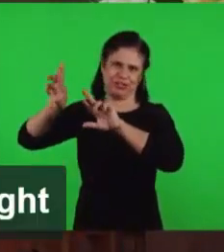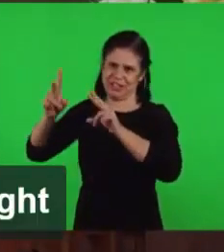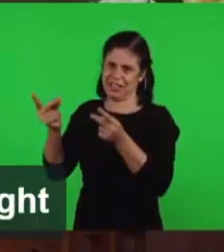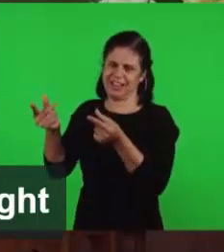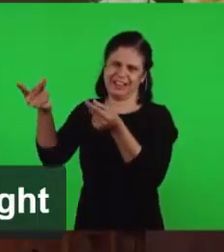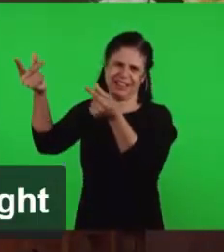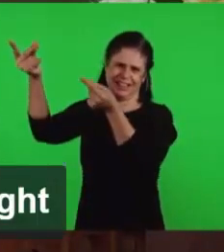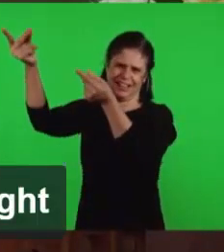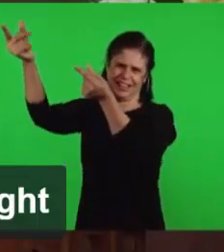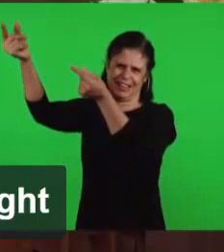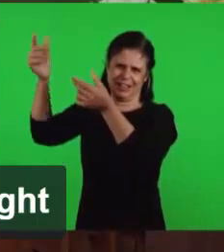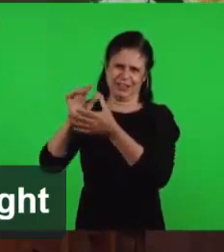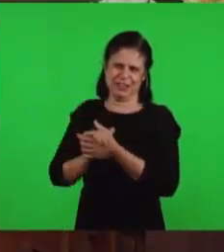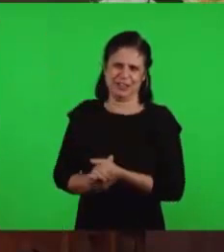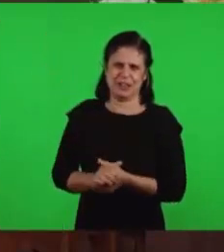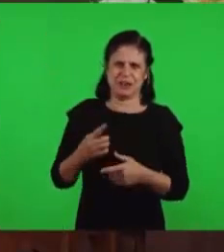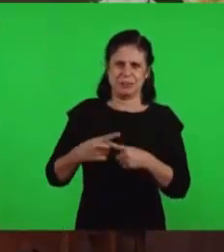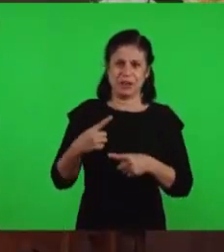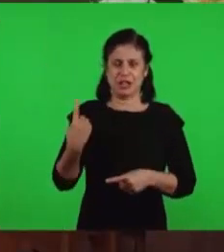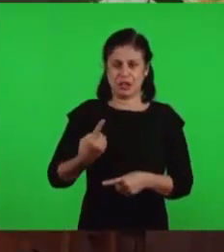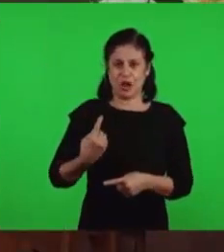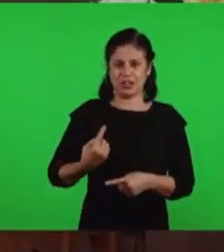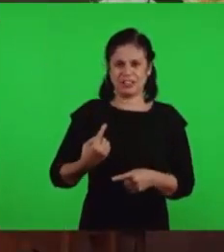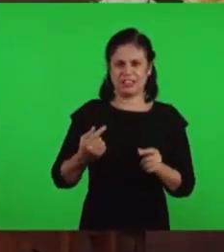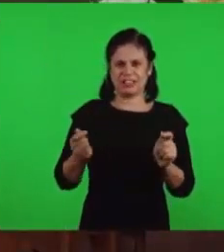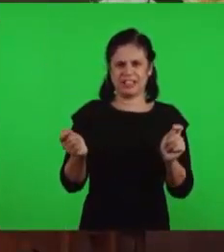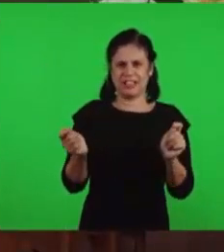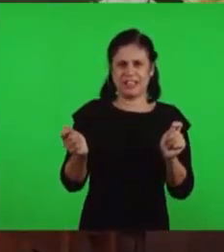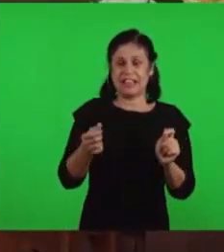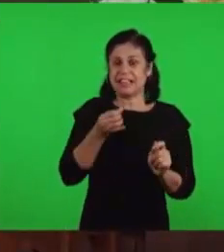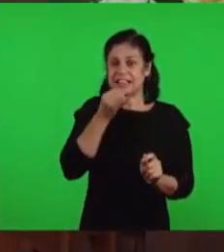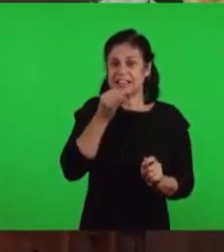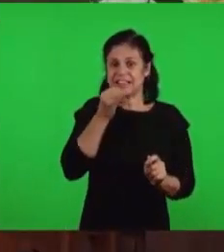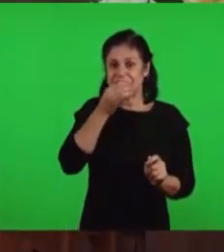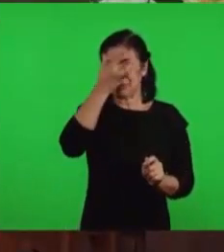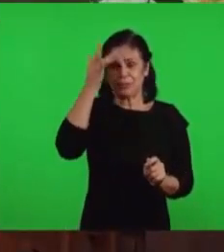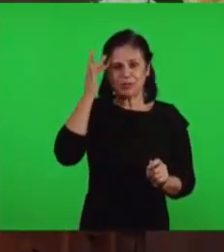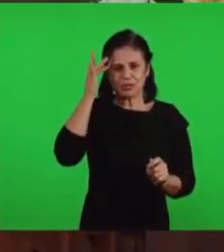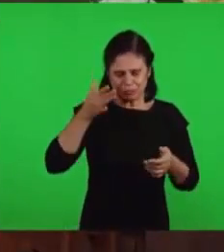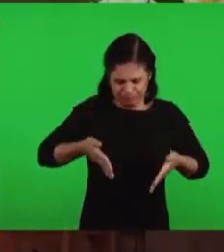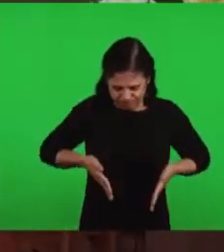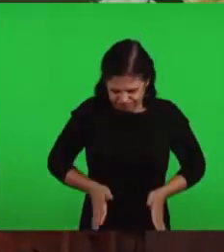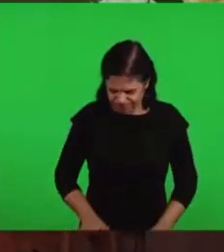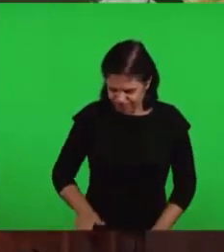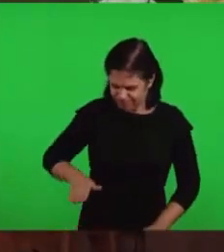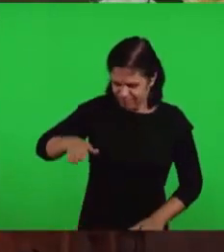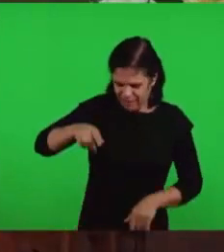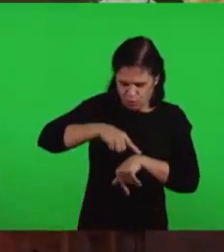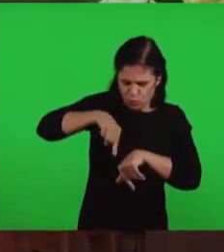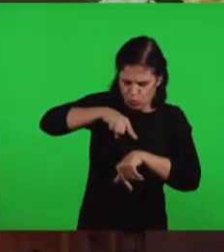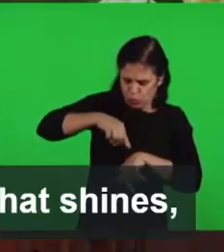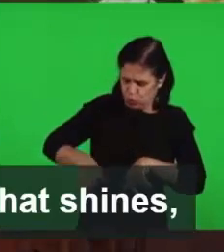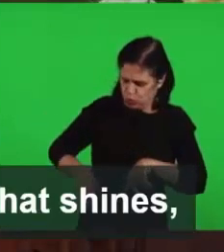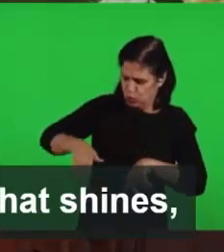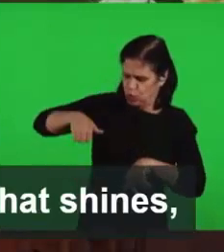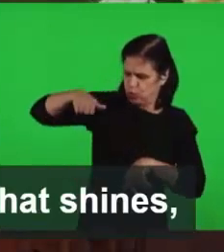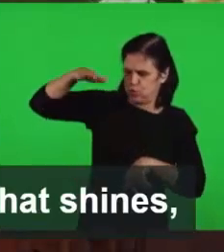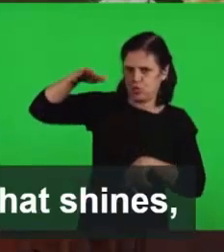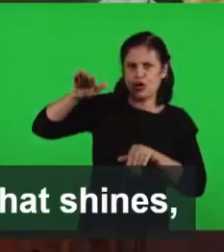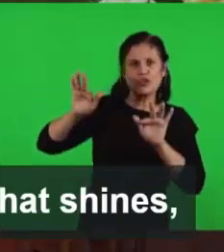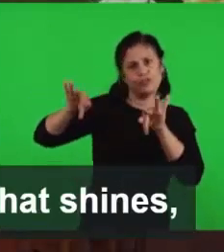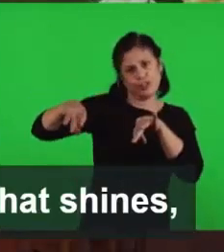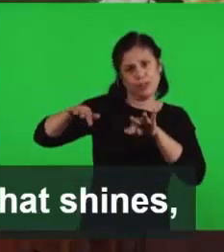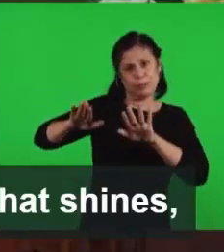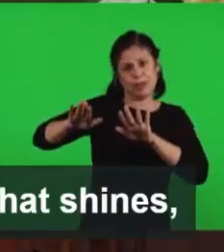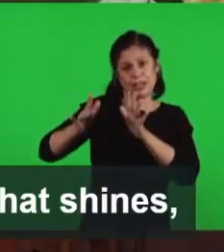de tempo ele não entra na luz porque porque o tempo vai se acabar a luz não a luz para sempre até o ônibus